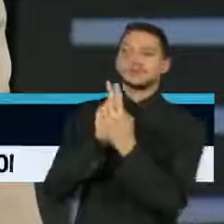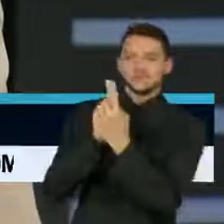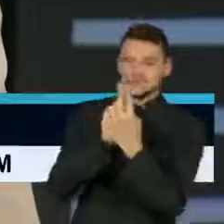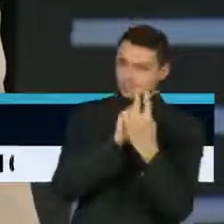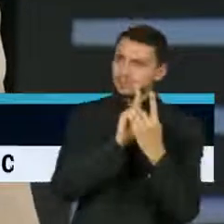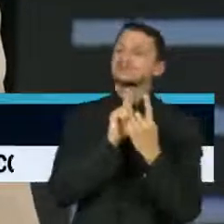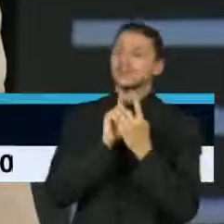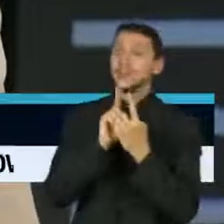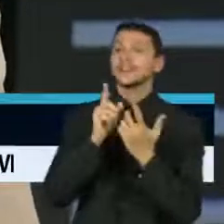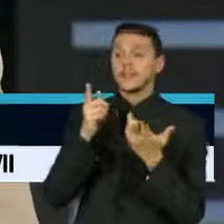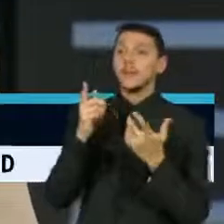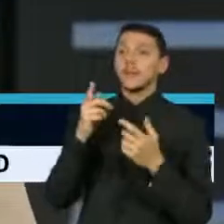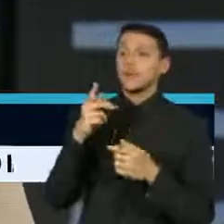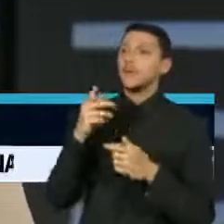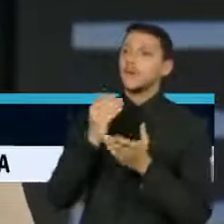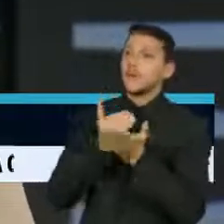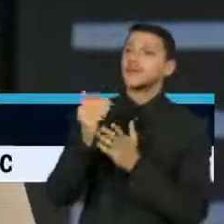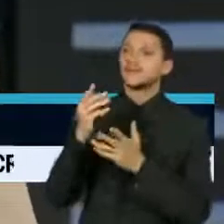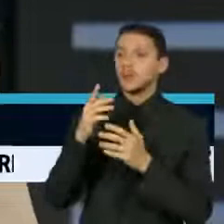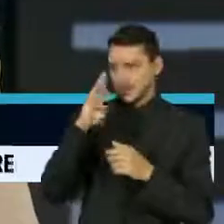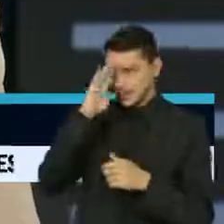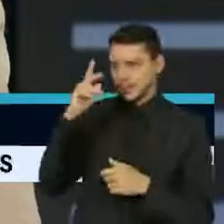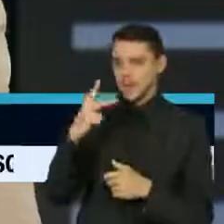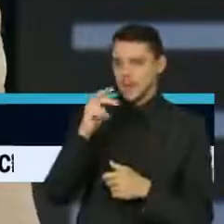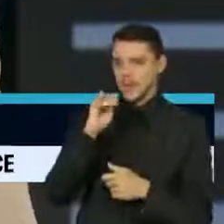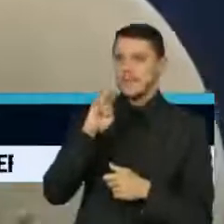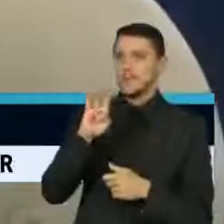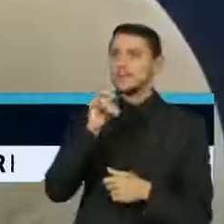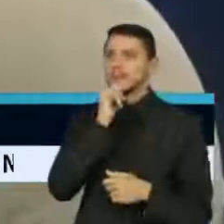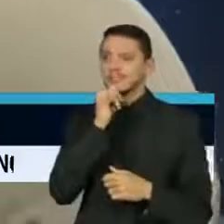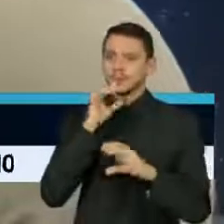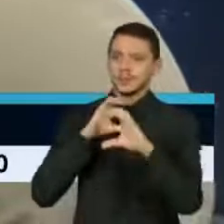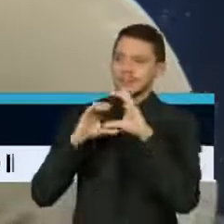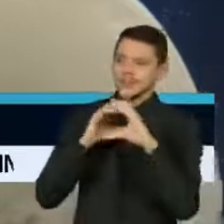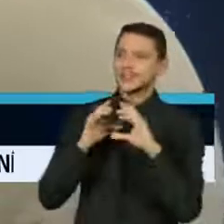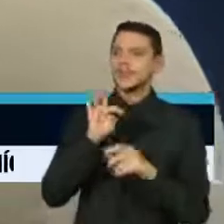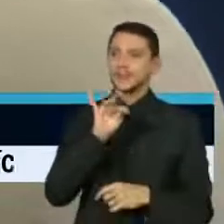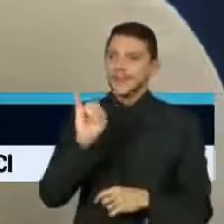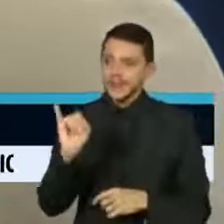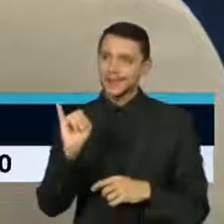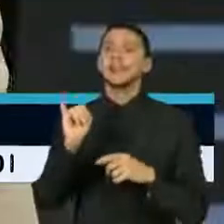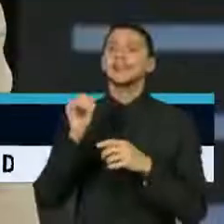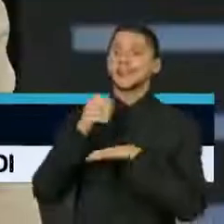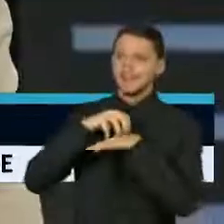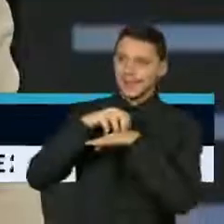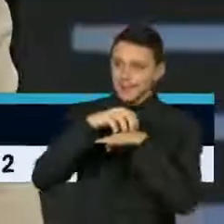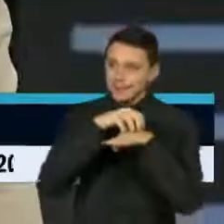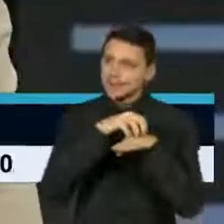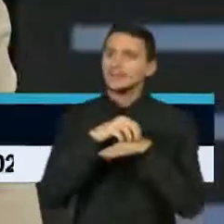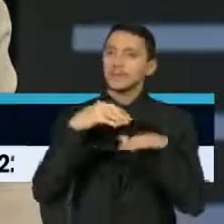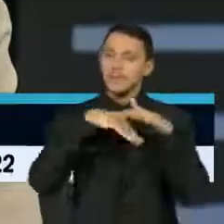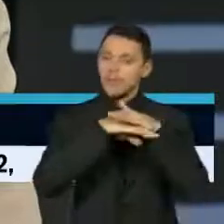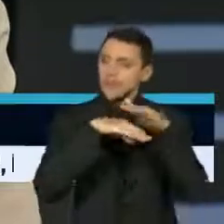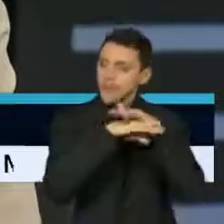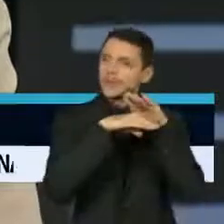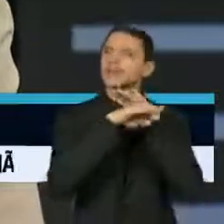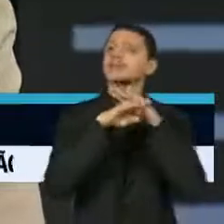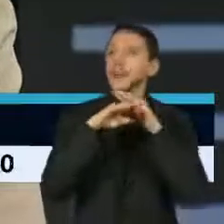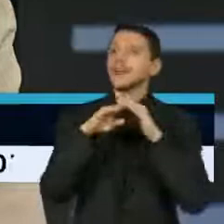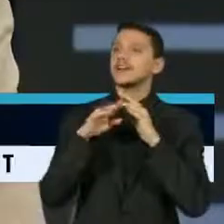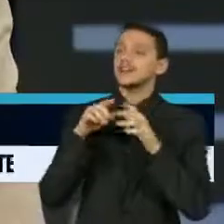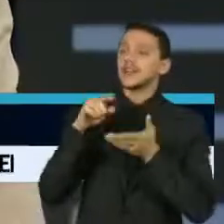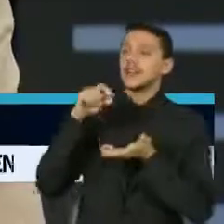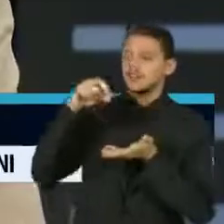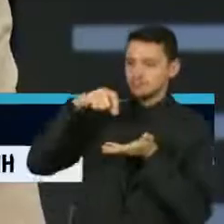PIB aqui em São Paulo você vê teve com equações their transporte armazenagem agronegócio como falou o